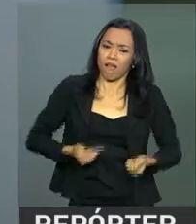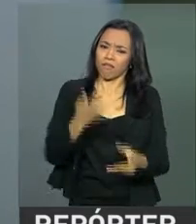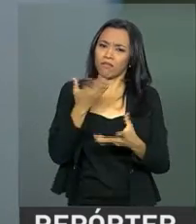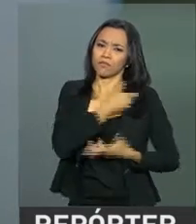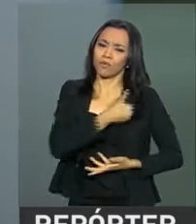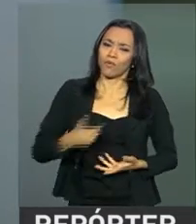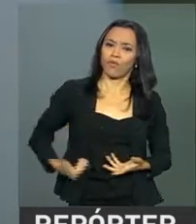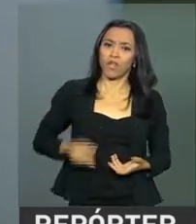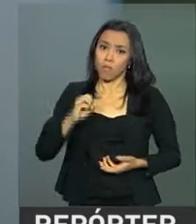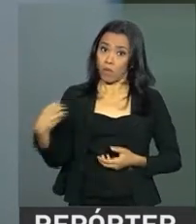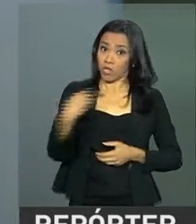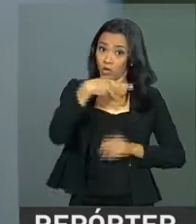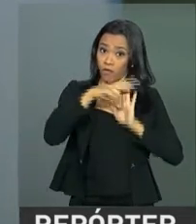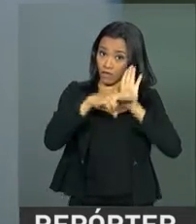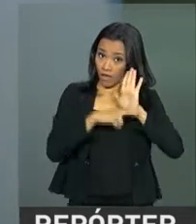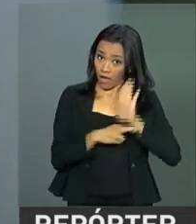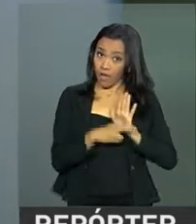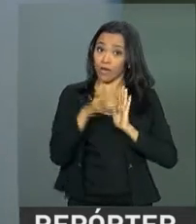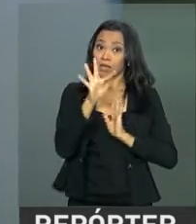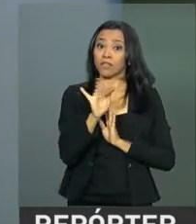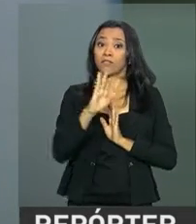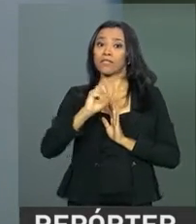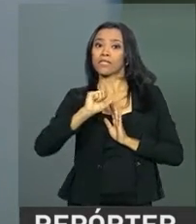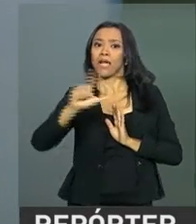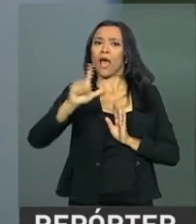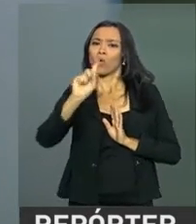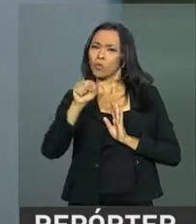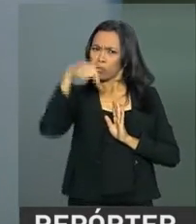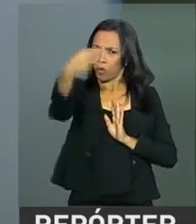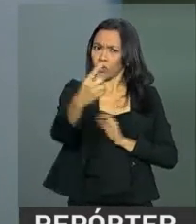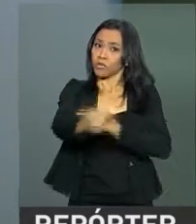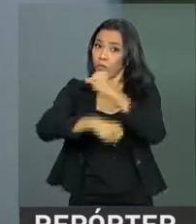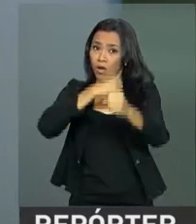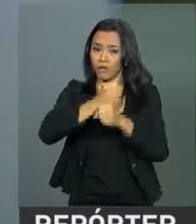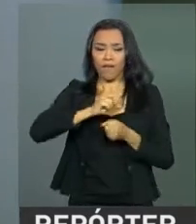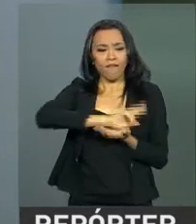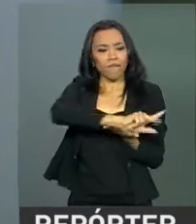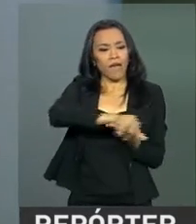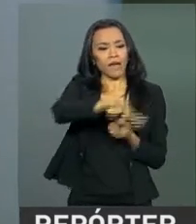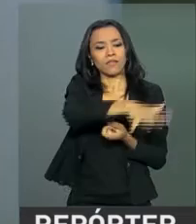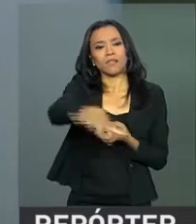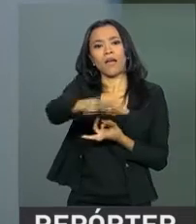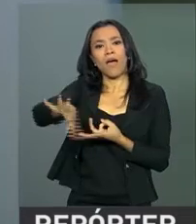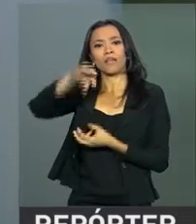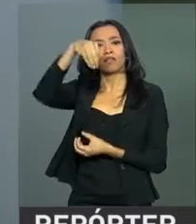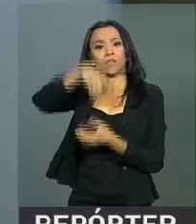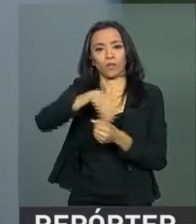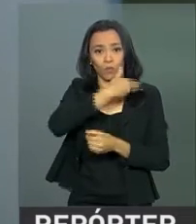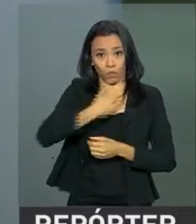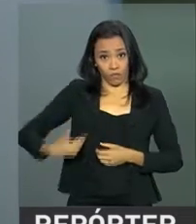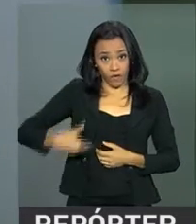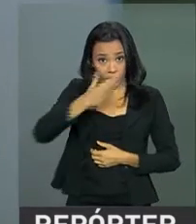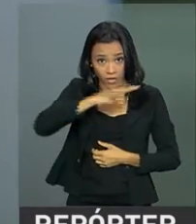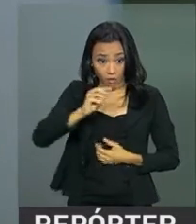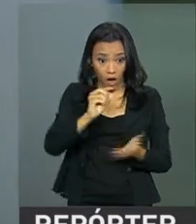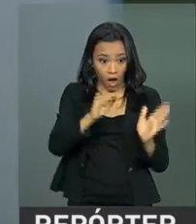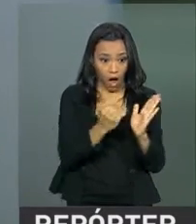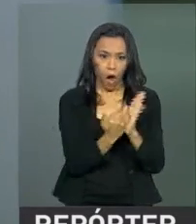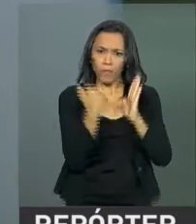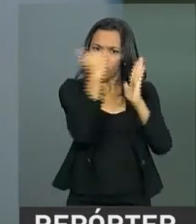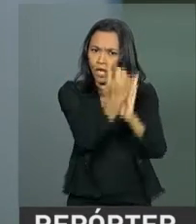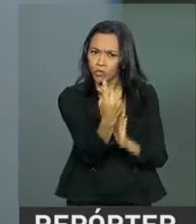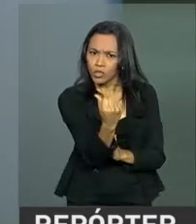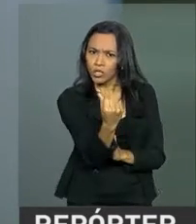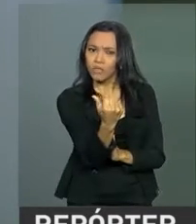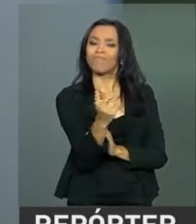Pelo novo regime fiscal, a partir do ano que vem, todas as áreas do governo federal só poderão aumentar os gastos a partir